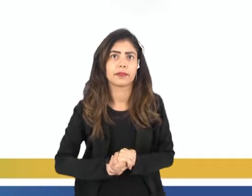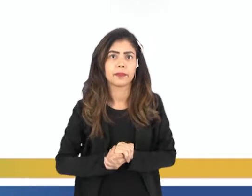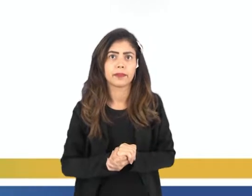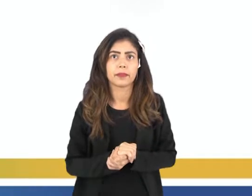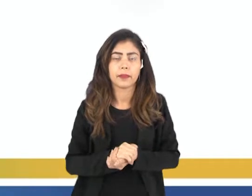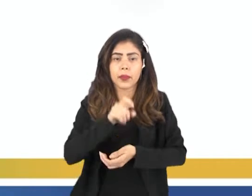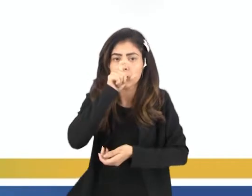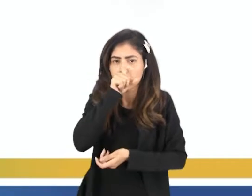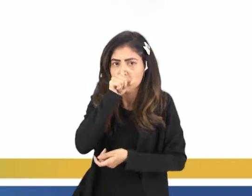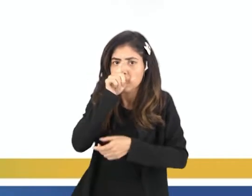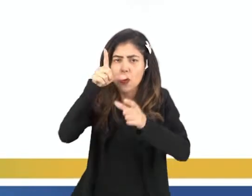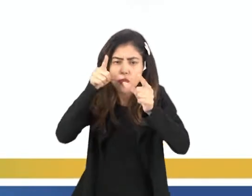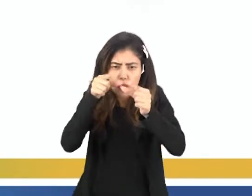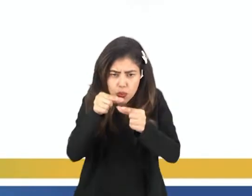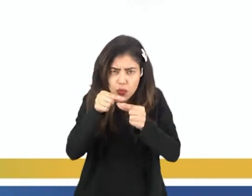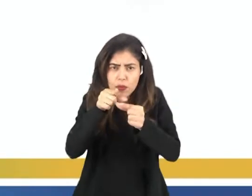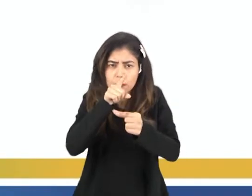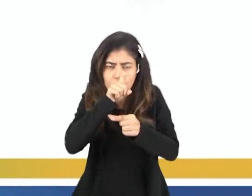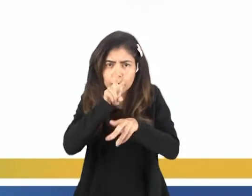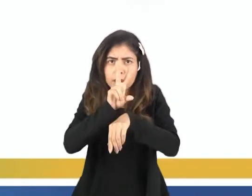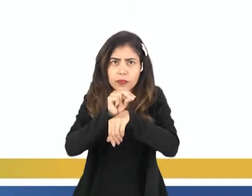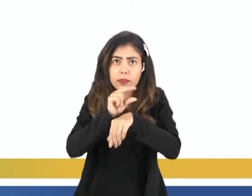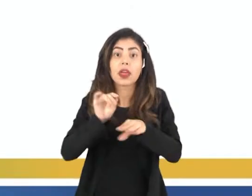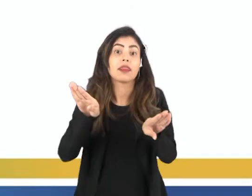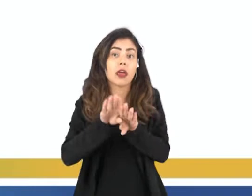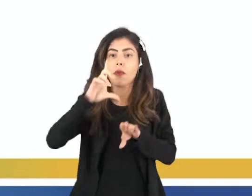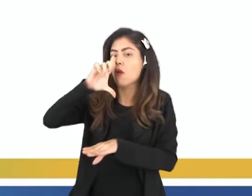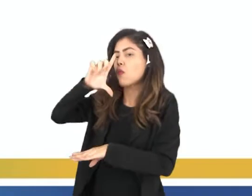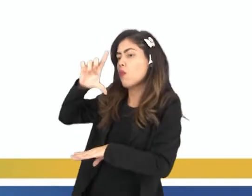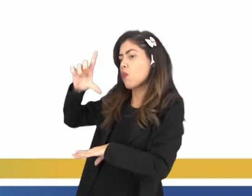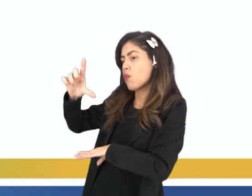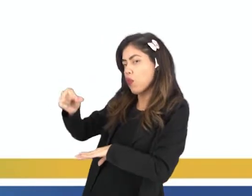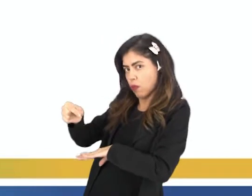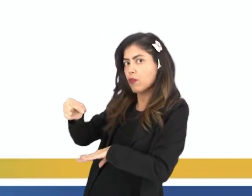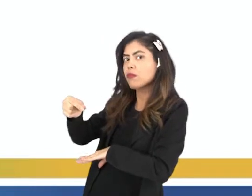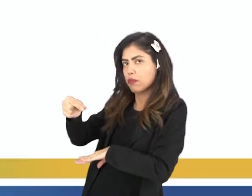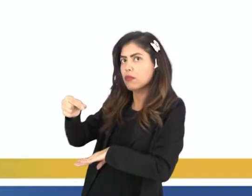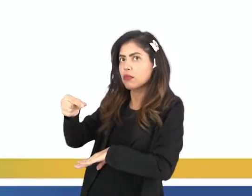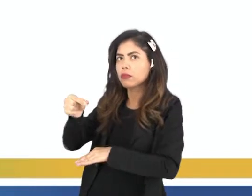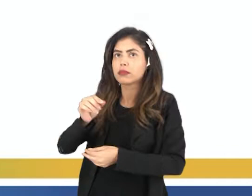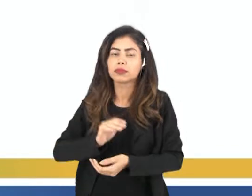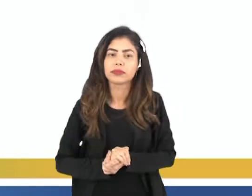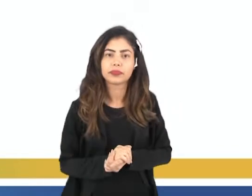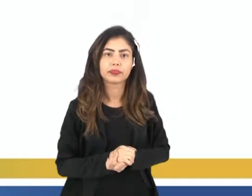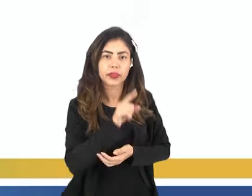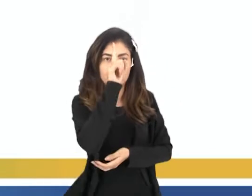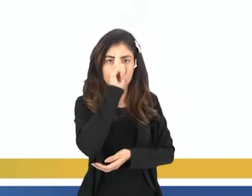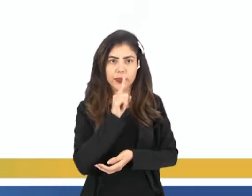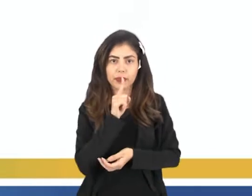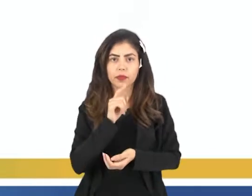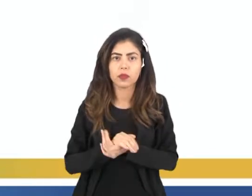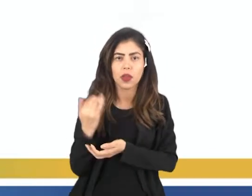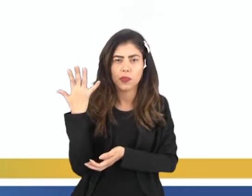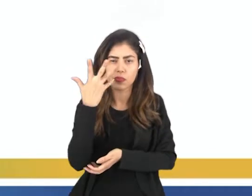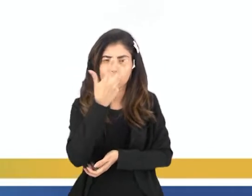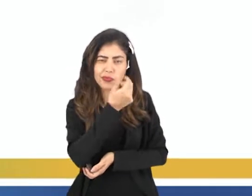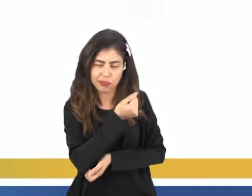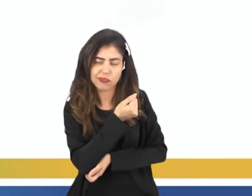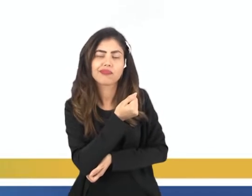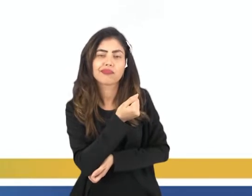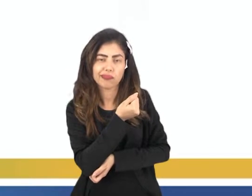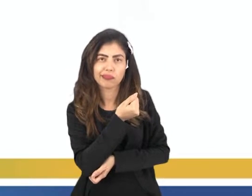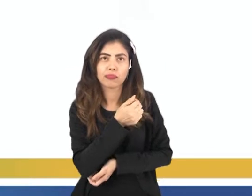deles são os tucanos, que colorem as copas das árvores, conforme a imagem que temos aí. De fato, é uma ave muito bonita